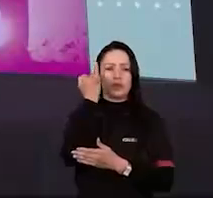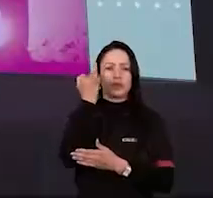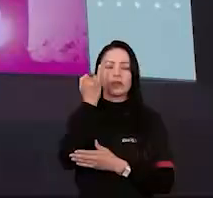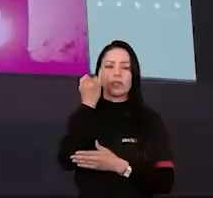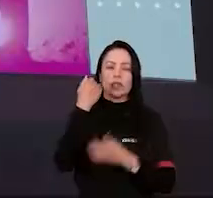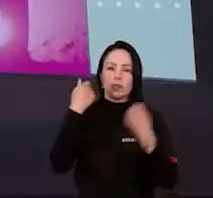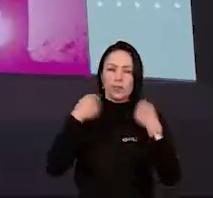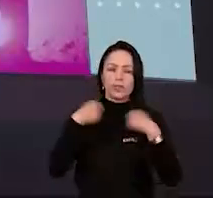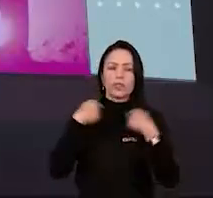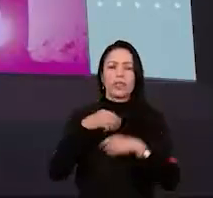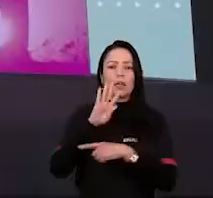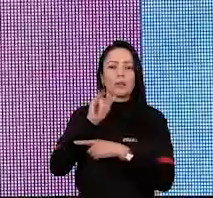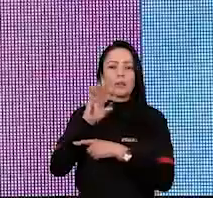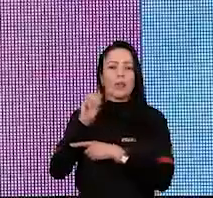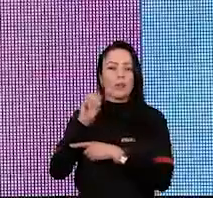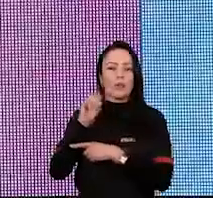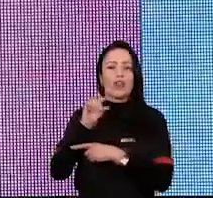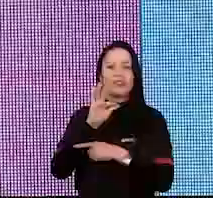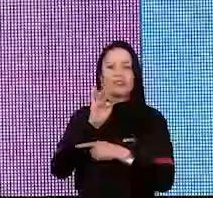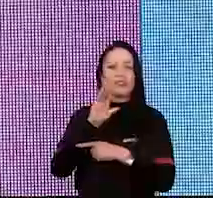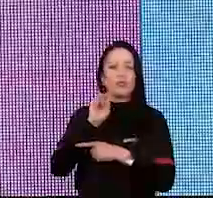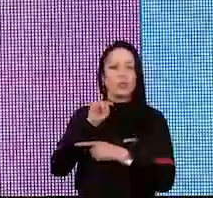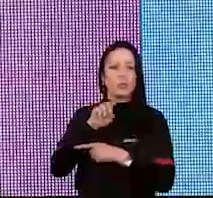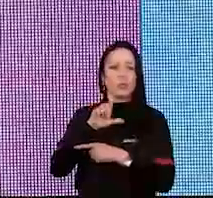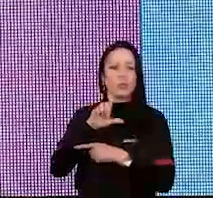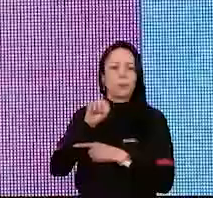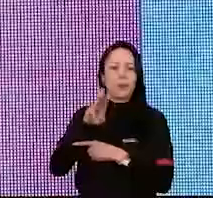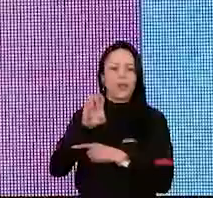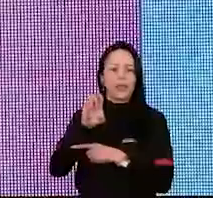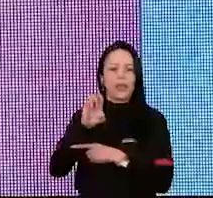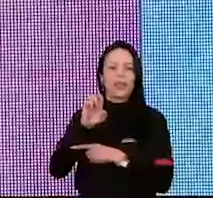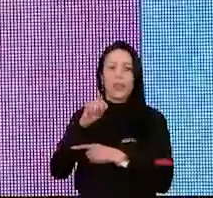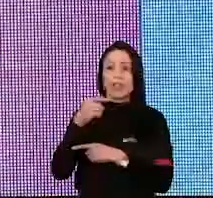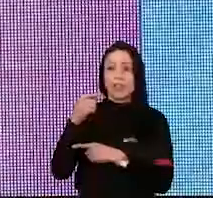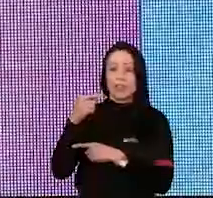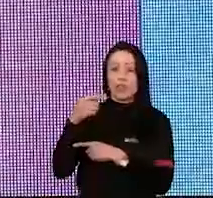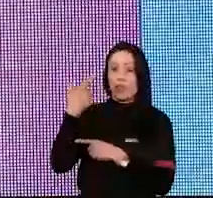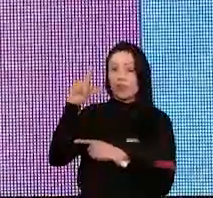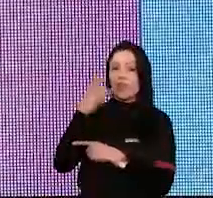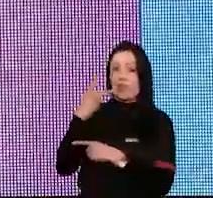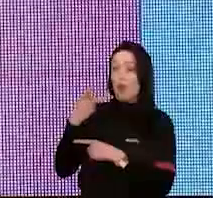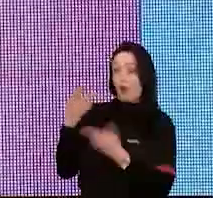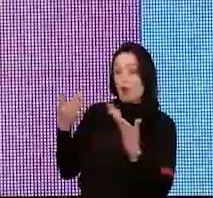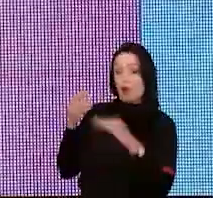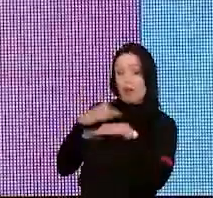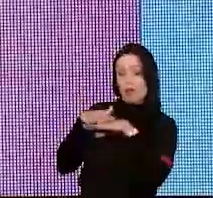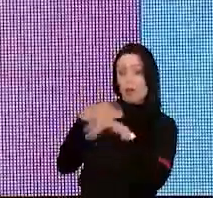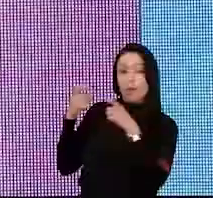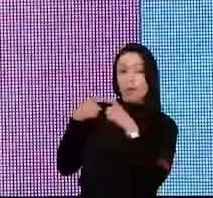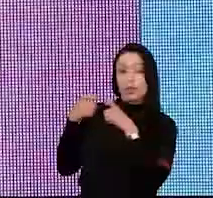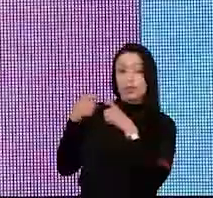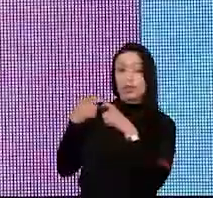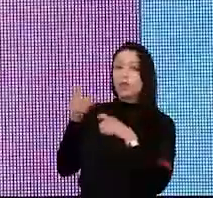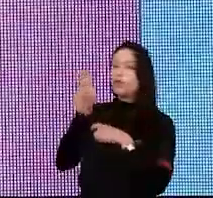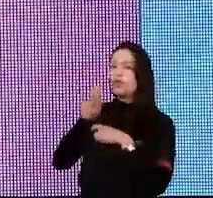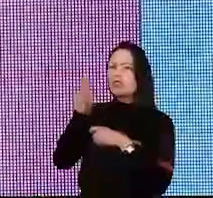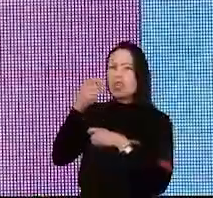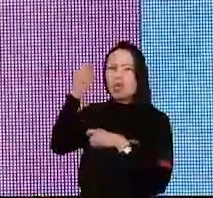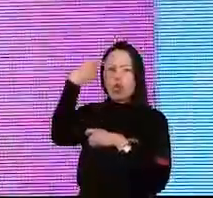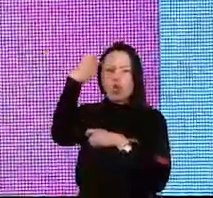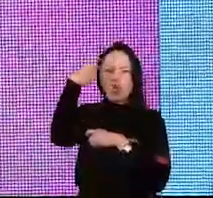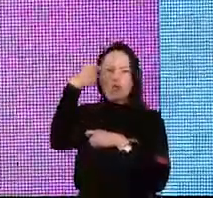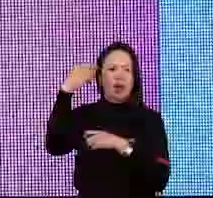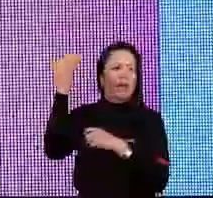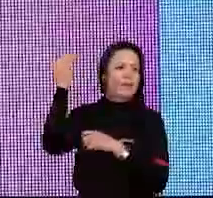na orelha média. Outro dia até uma cliente me falou, olha, eu falei com o meu otorrino e ele falou que é um absurdo usar colírio dentro da orelha.